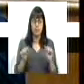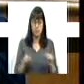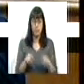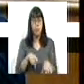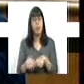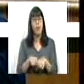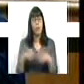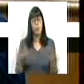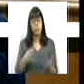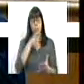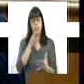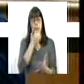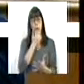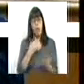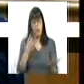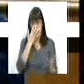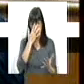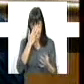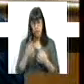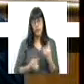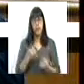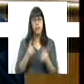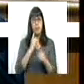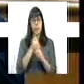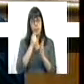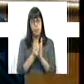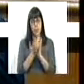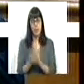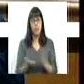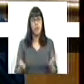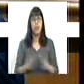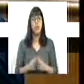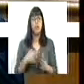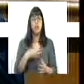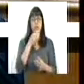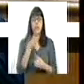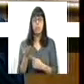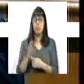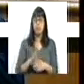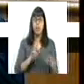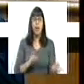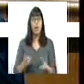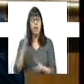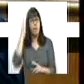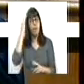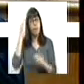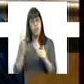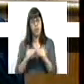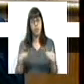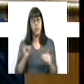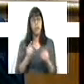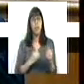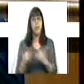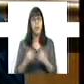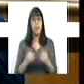estas políticas e registamos com agrado algumas das medidas. Estou a falar, por exemplo, das alterações previstas ao nível